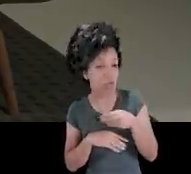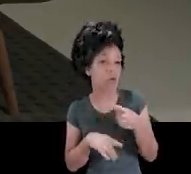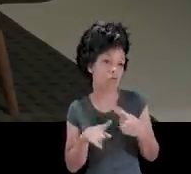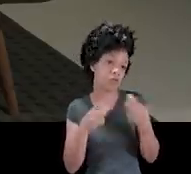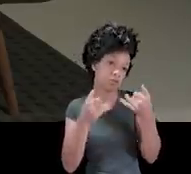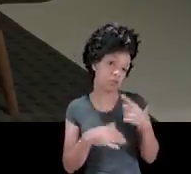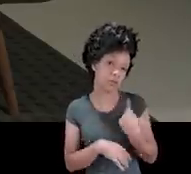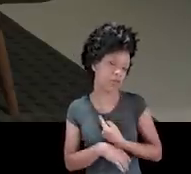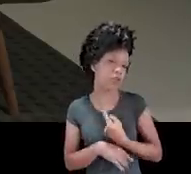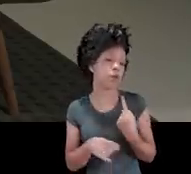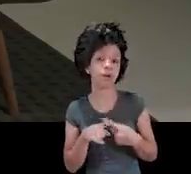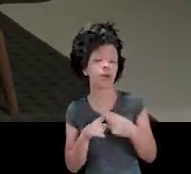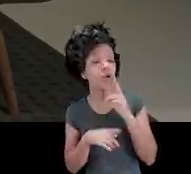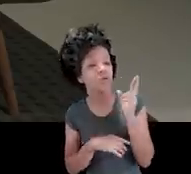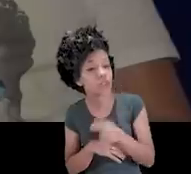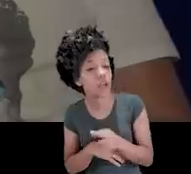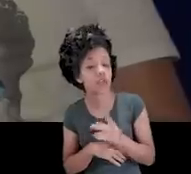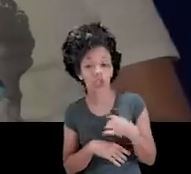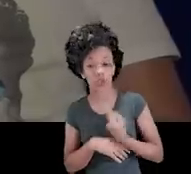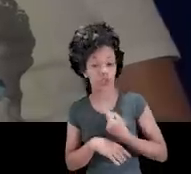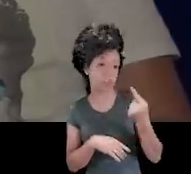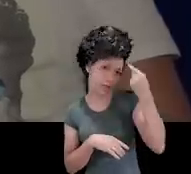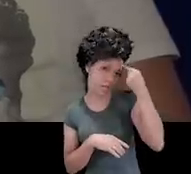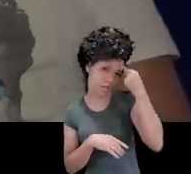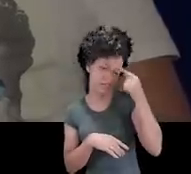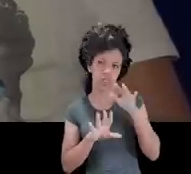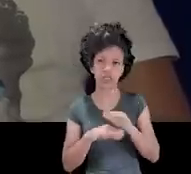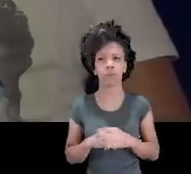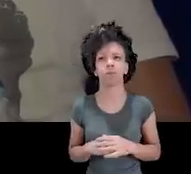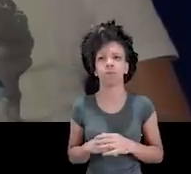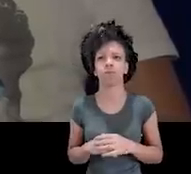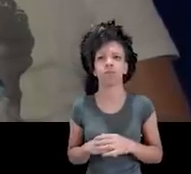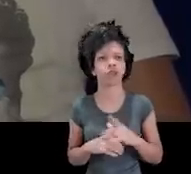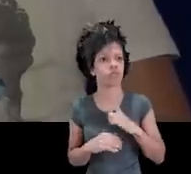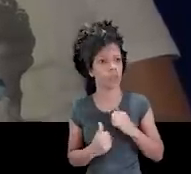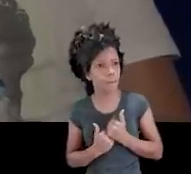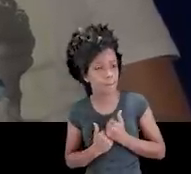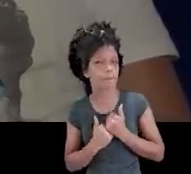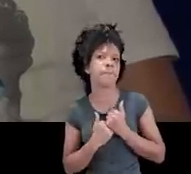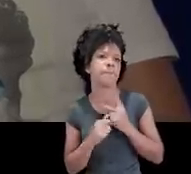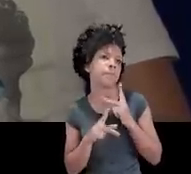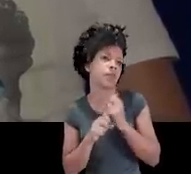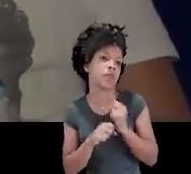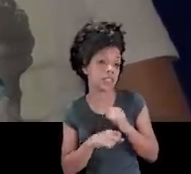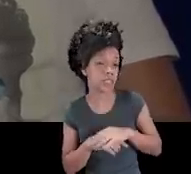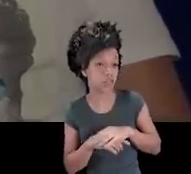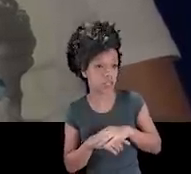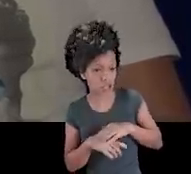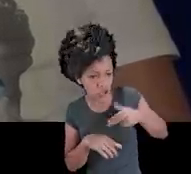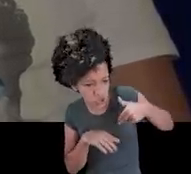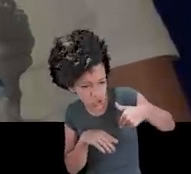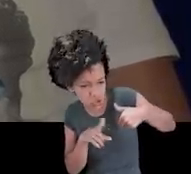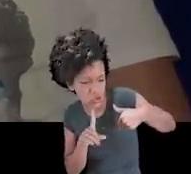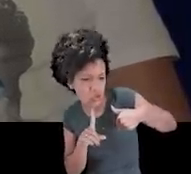insalubridade, mas não é um resultado do que nós mentalizamos. Então, quando você dá poder, se eu chuto a sua canela, você fica